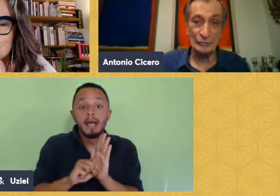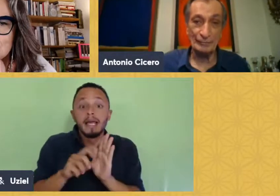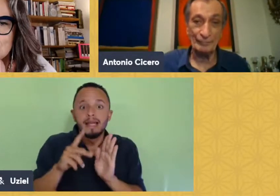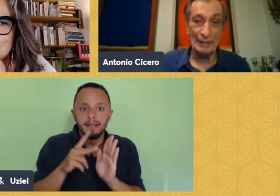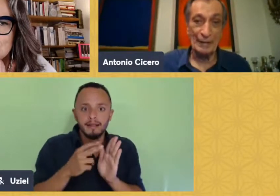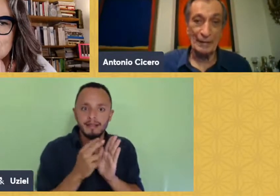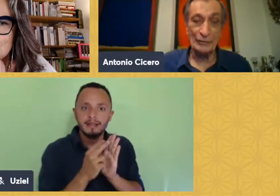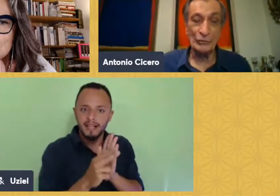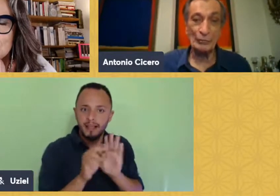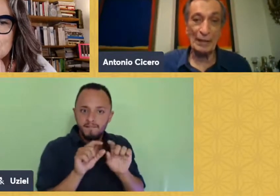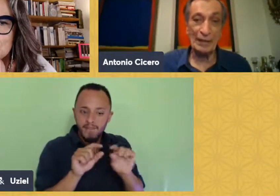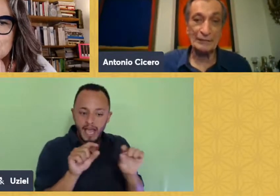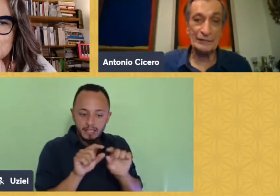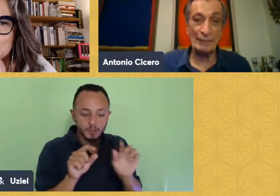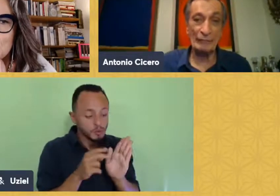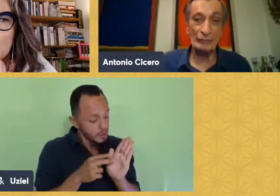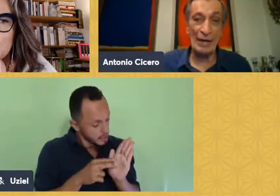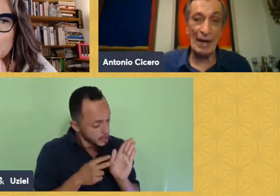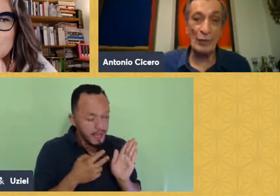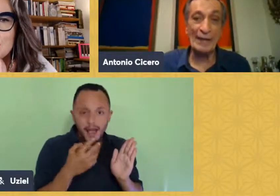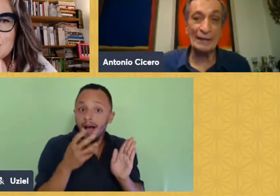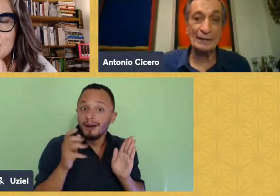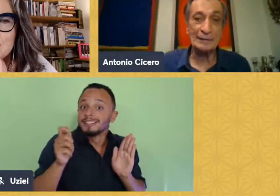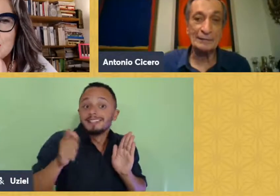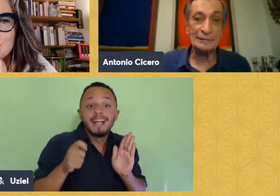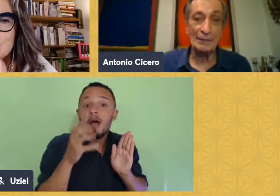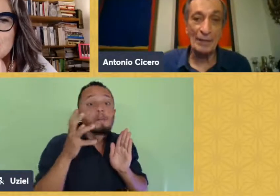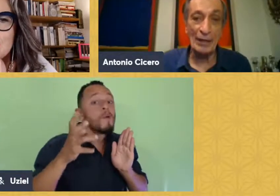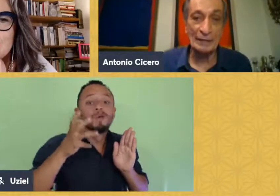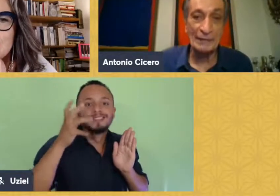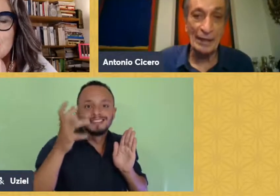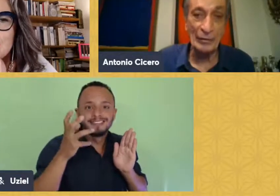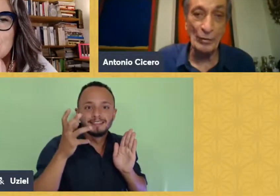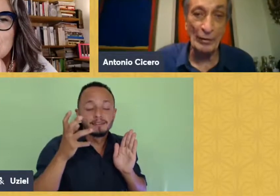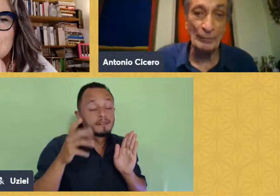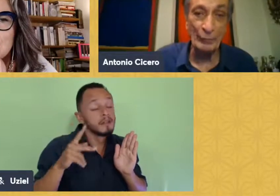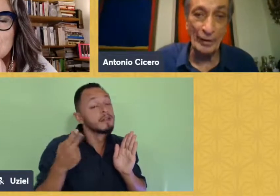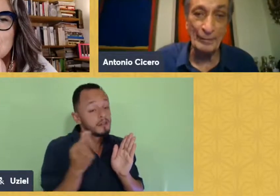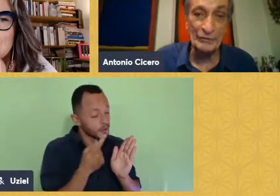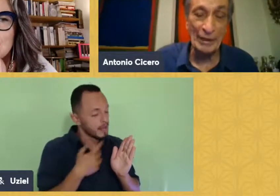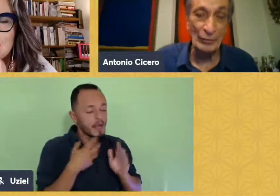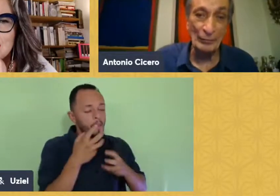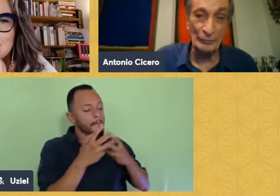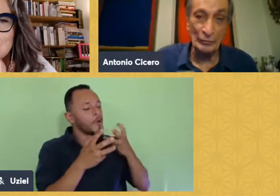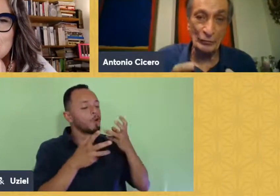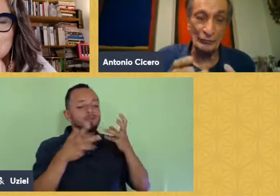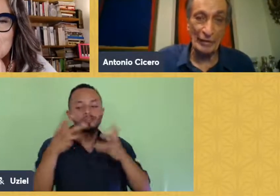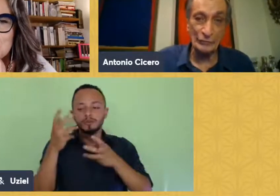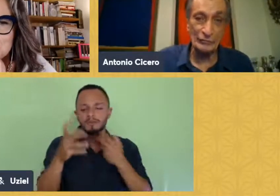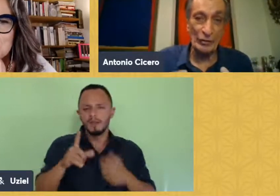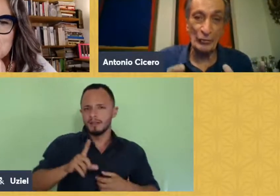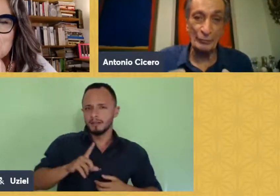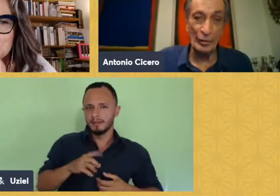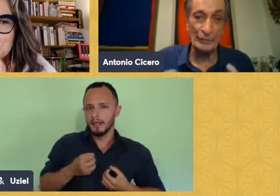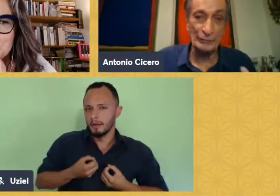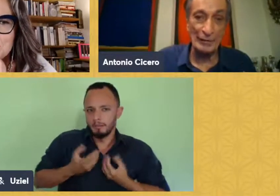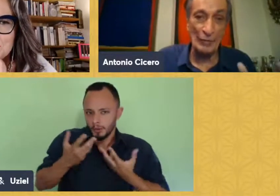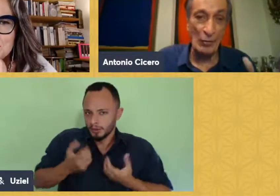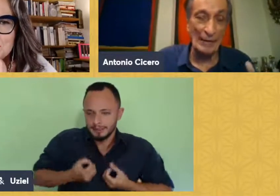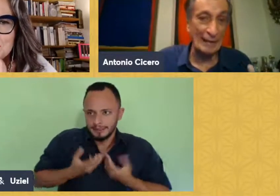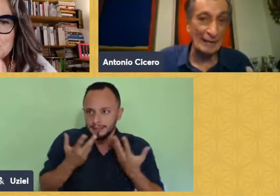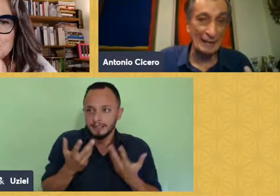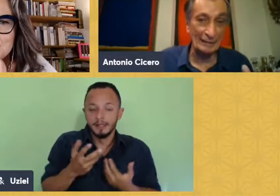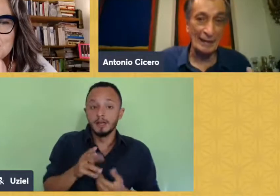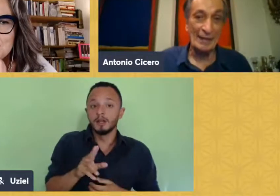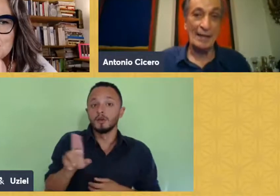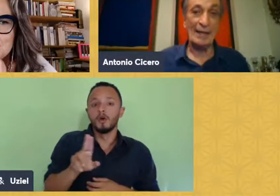versos, de uma que chamava... Qual a música? Eram poemas, eram versos que eram um poema chamado